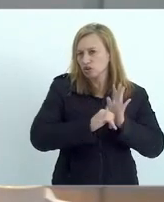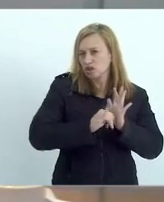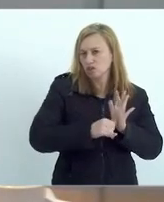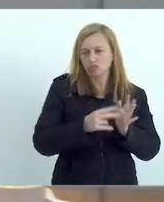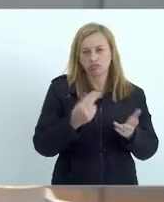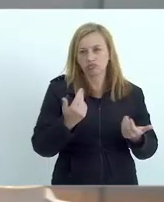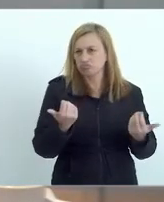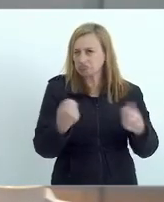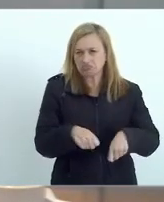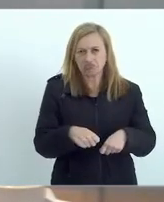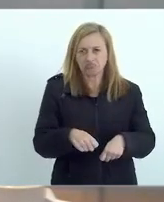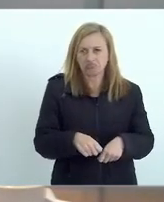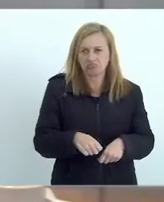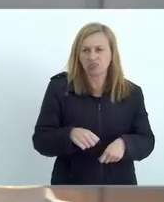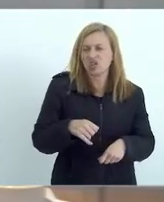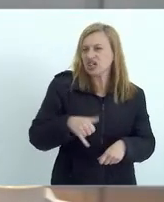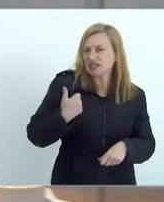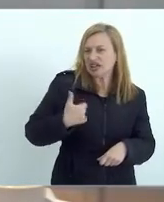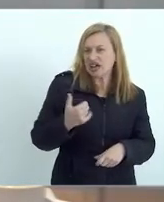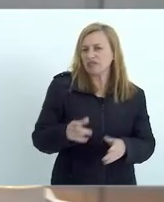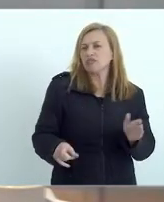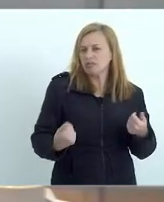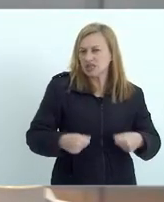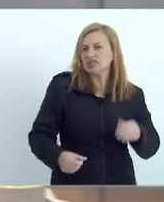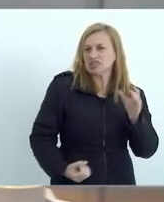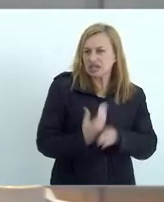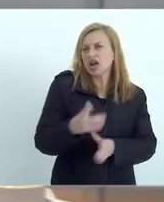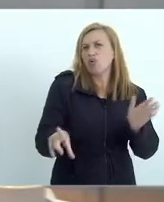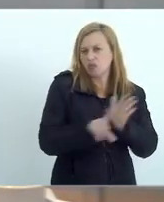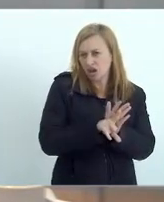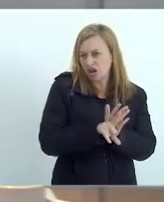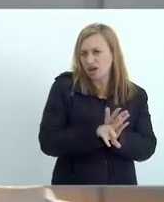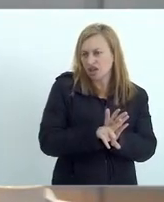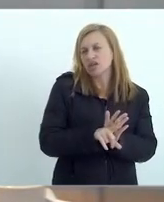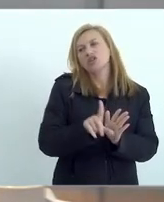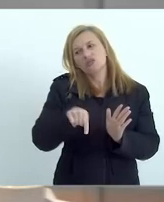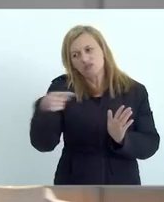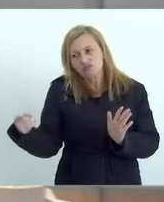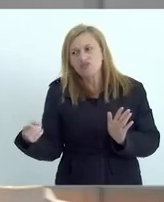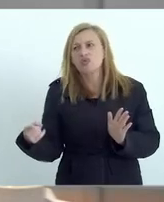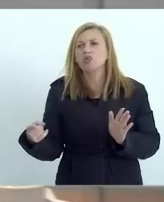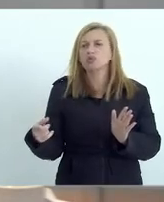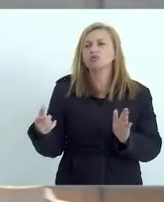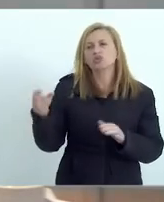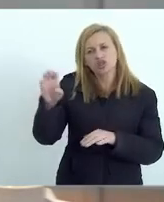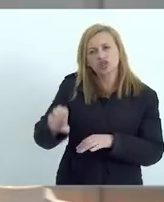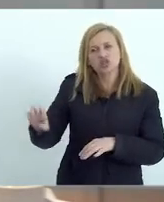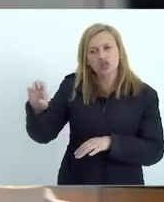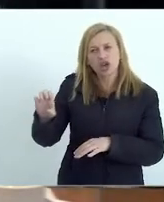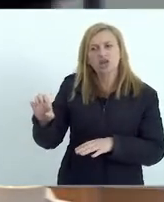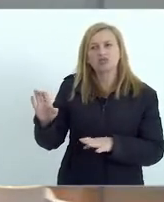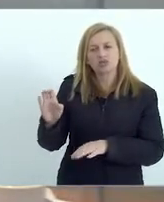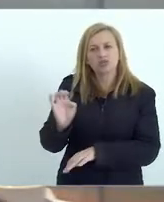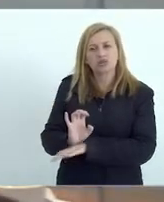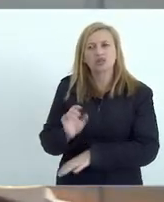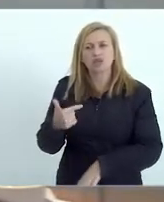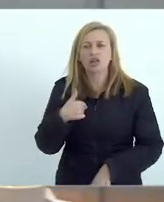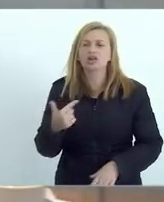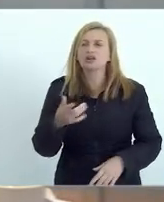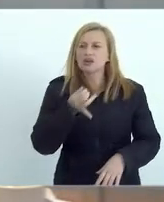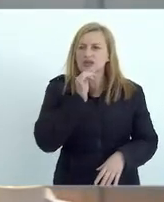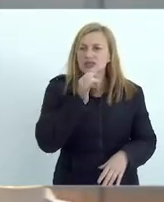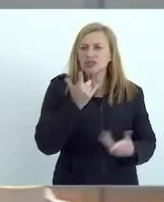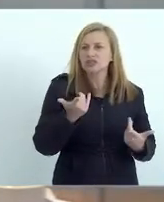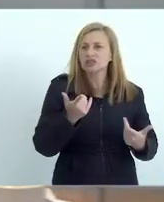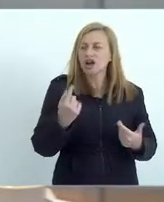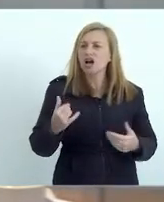definir idade necessária uma lei para isso a gente tem exemplo de outros estados E aí eu dou sem por exemplo que antes